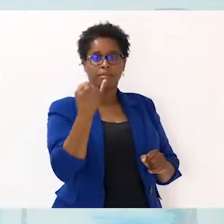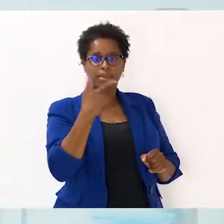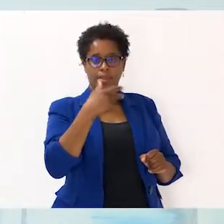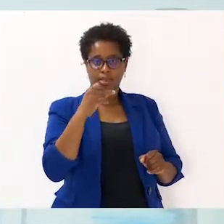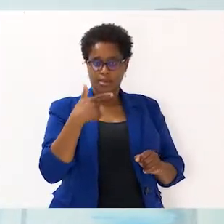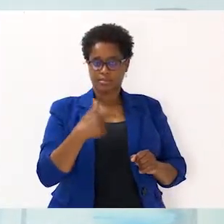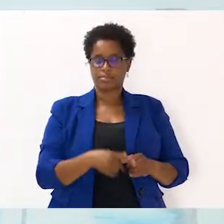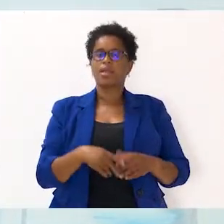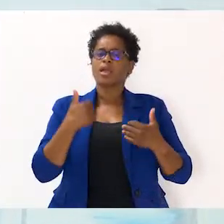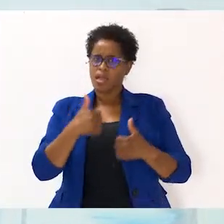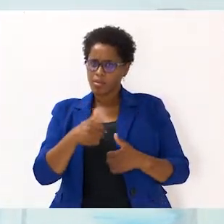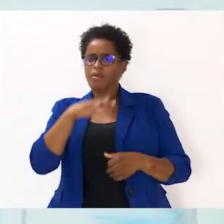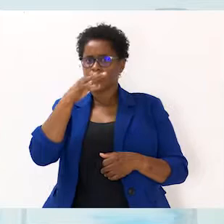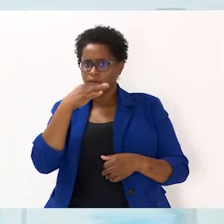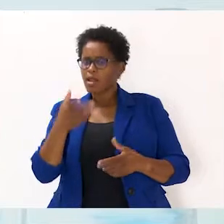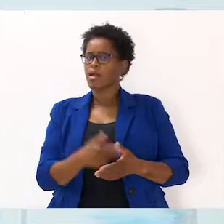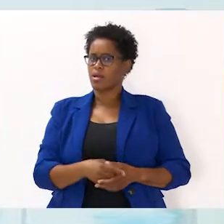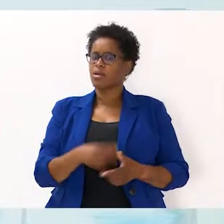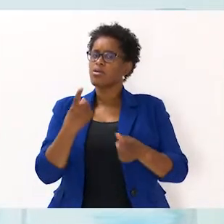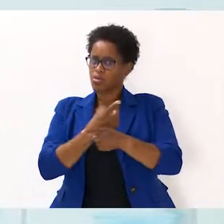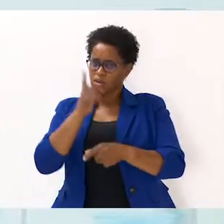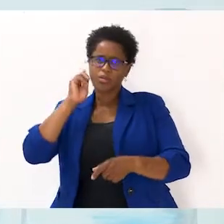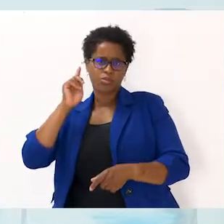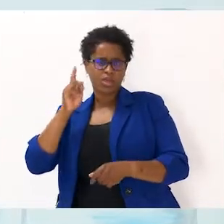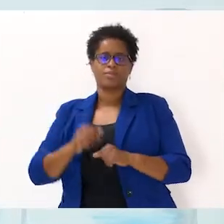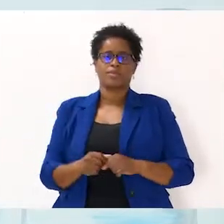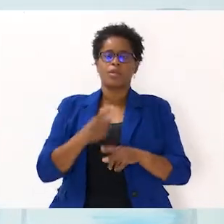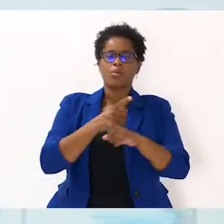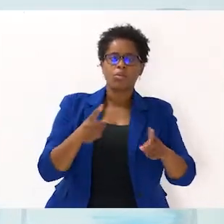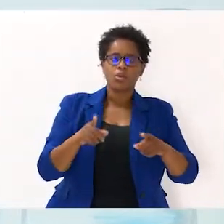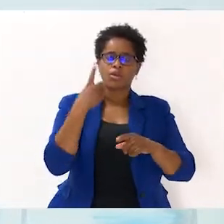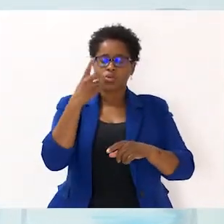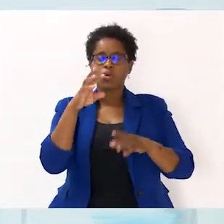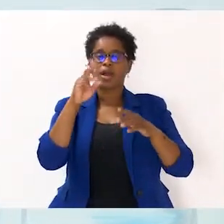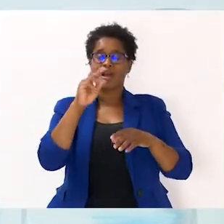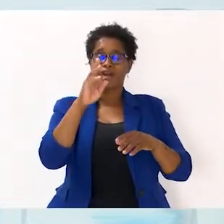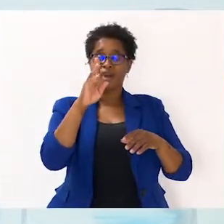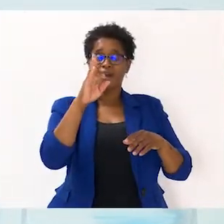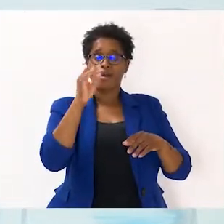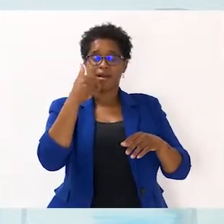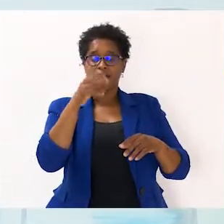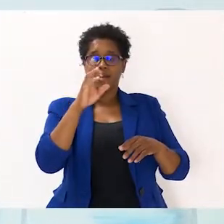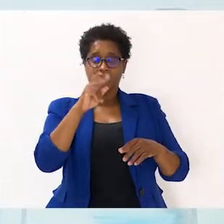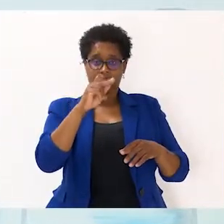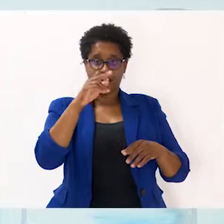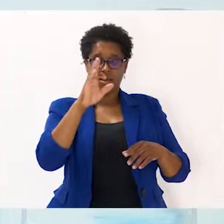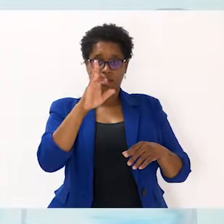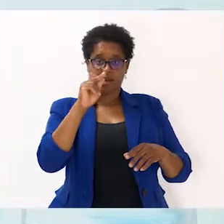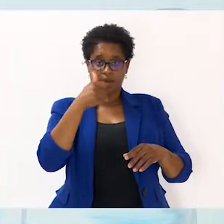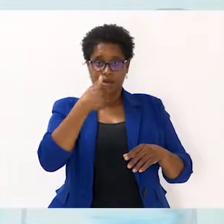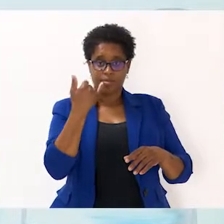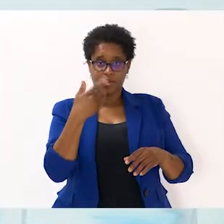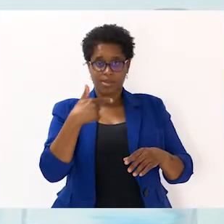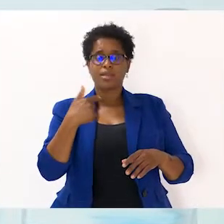bom frisar algo que é importante, porque num habitat nós podemos ter indivíduos de espécies diferentes a